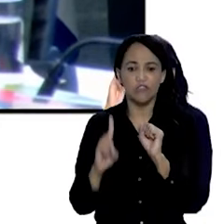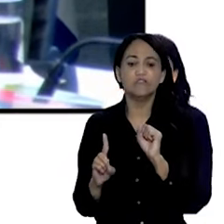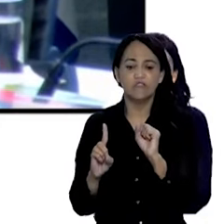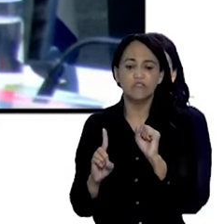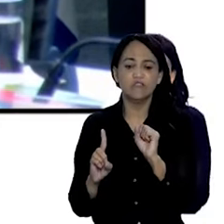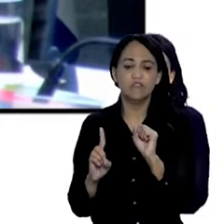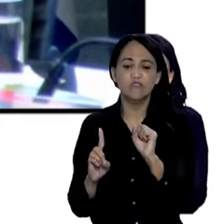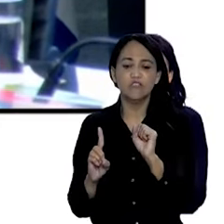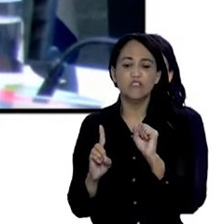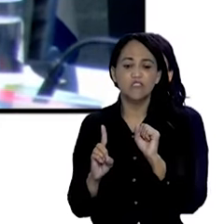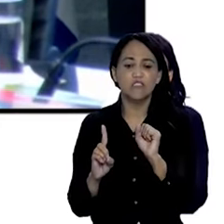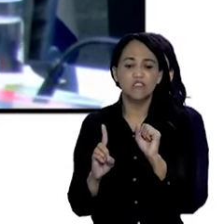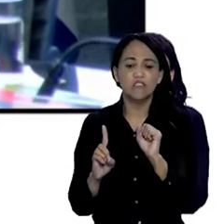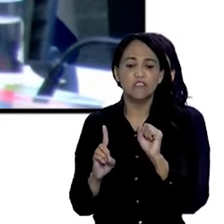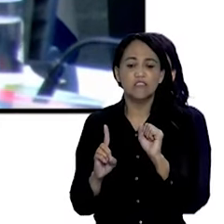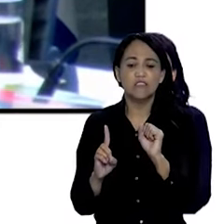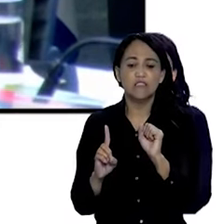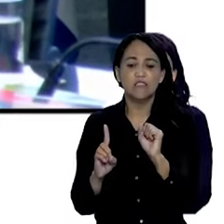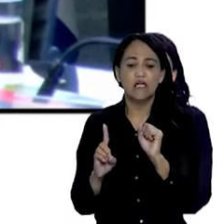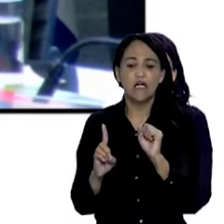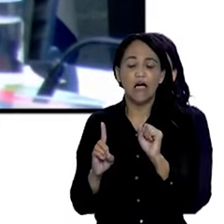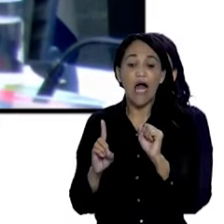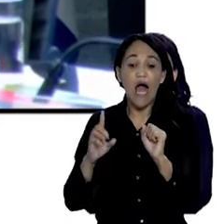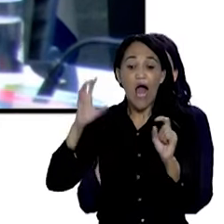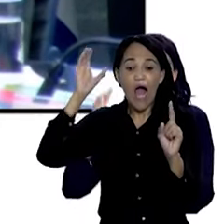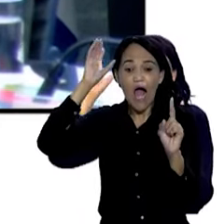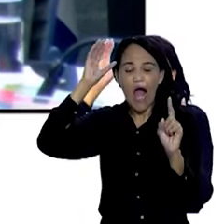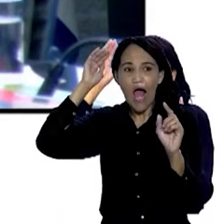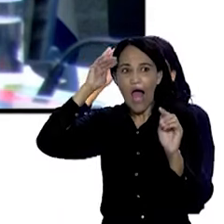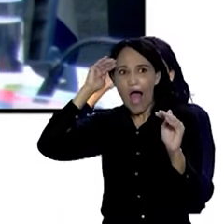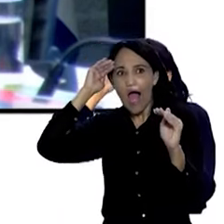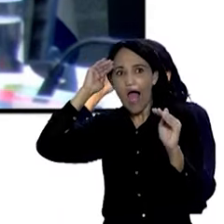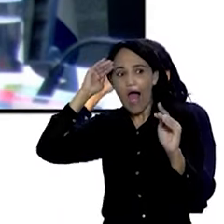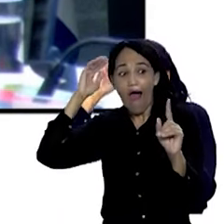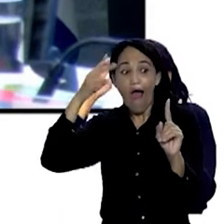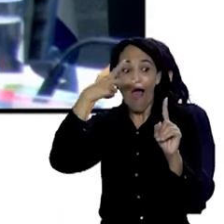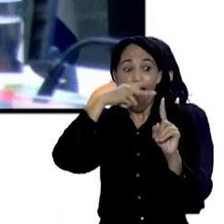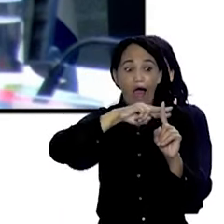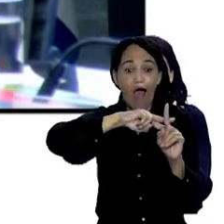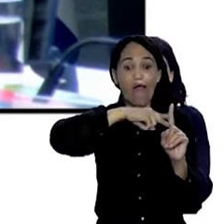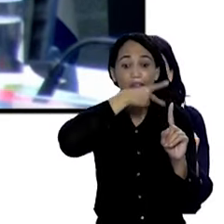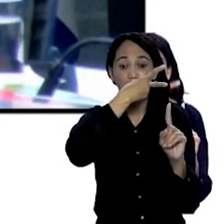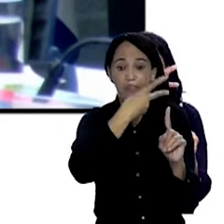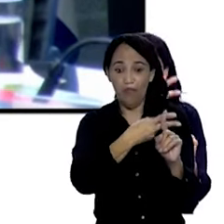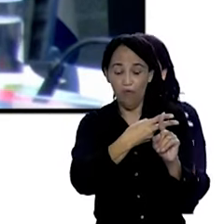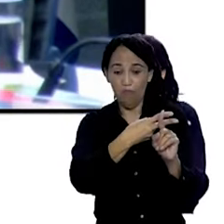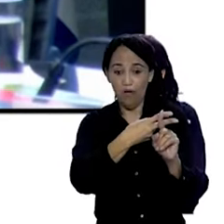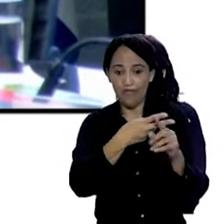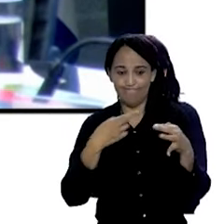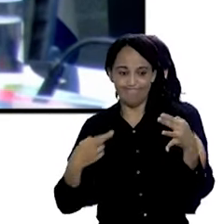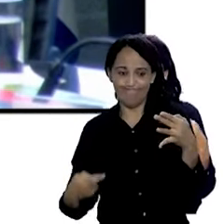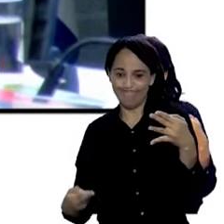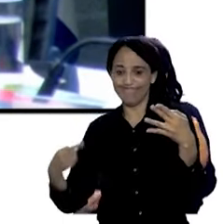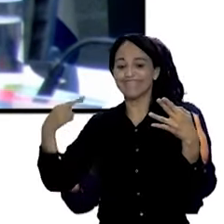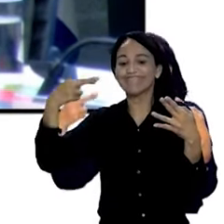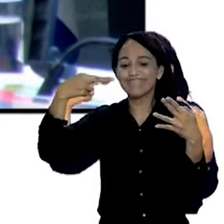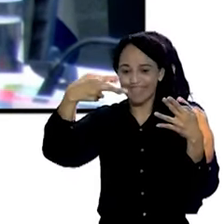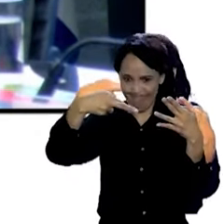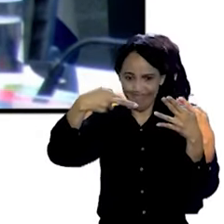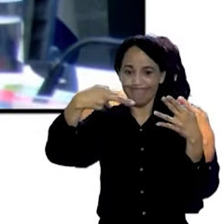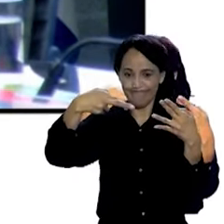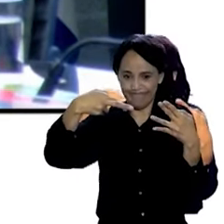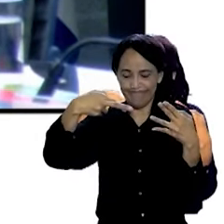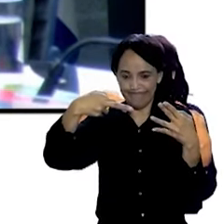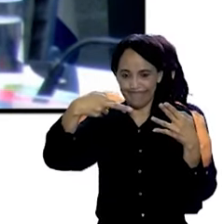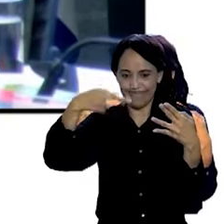direito à dupla Instância Esse é um problema porque o direito à dupla instância é o